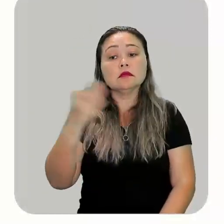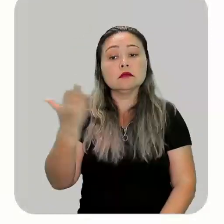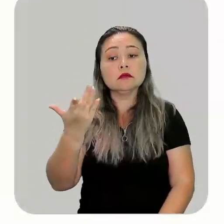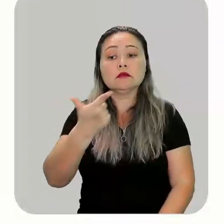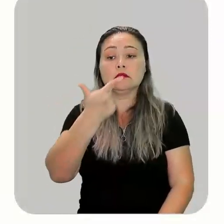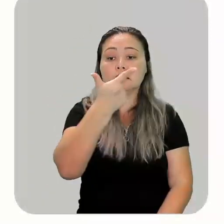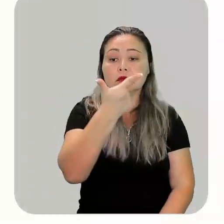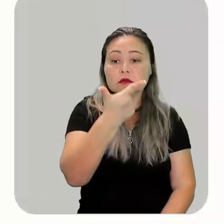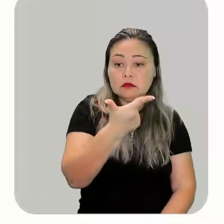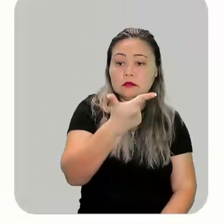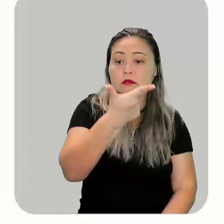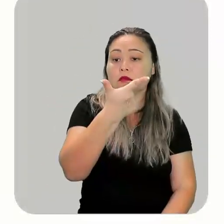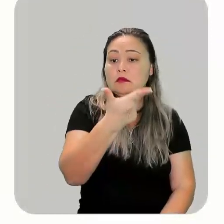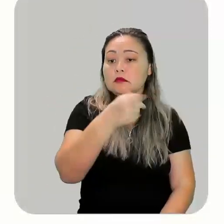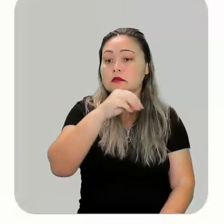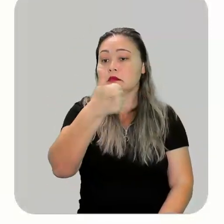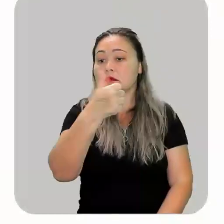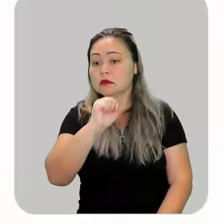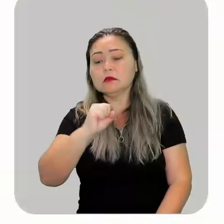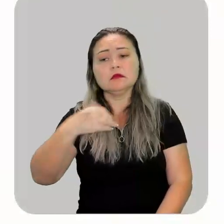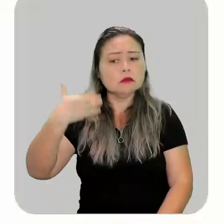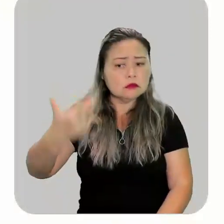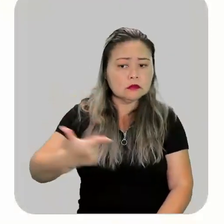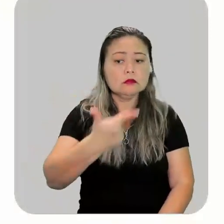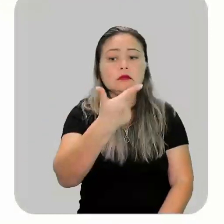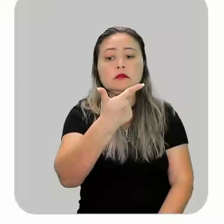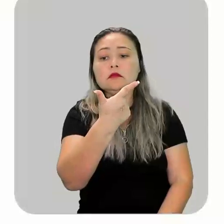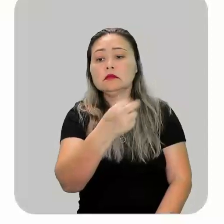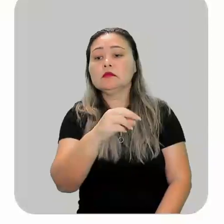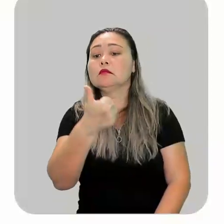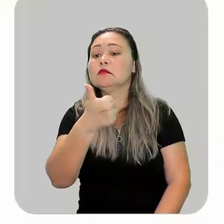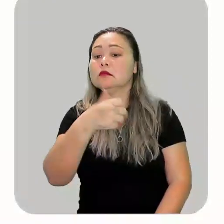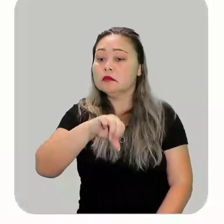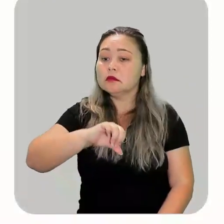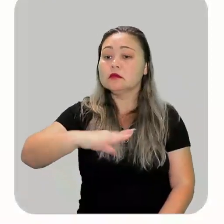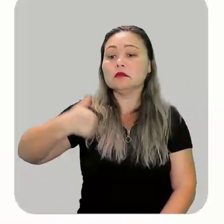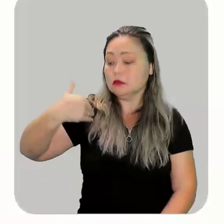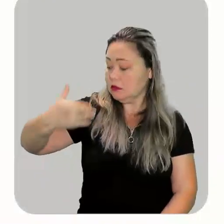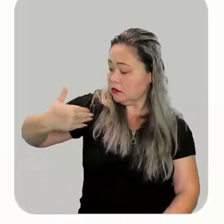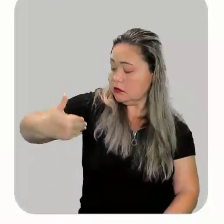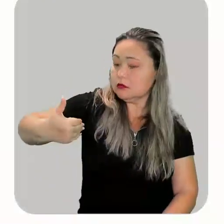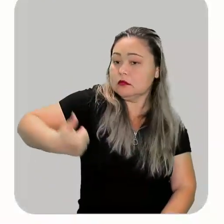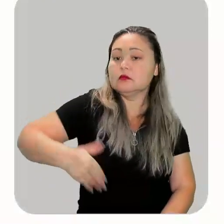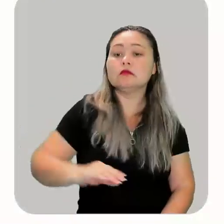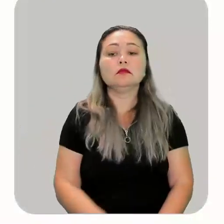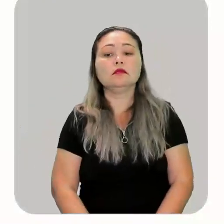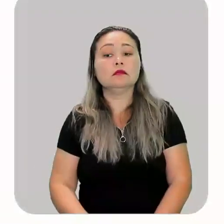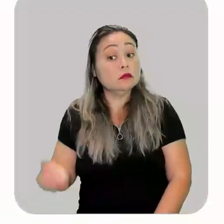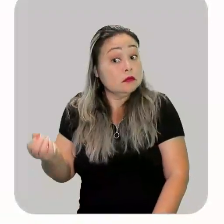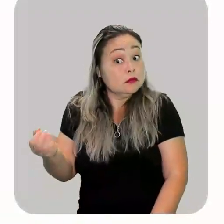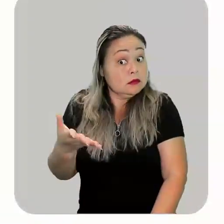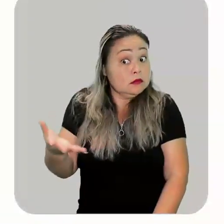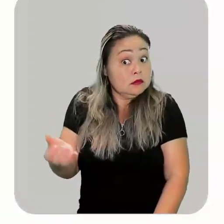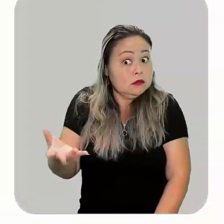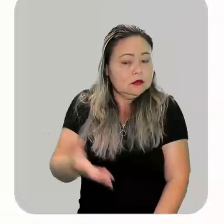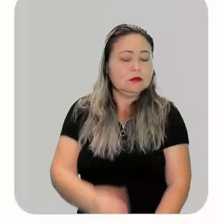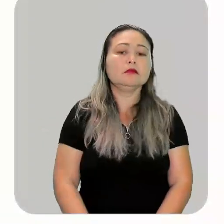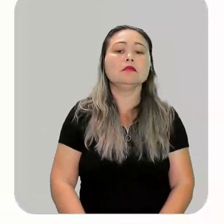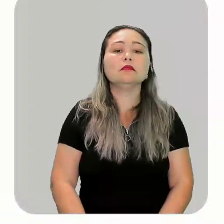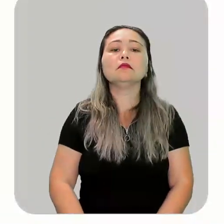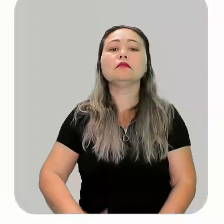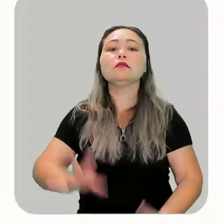de 2018 para cá, né? 2018, 2019, 2020 é o que tem de mais aí moderno no Enem.